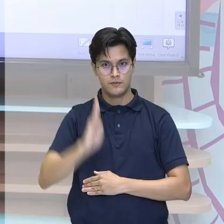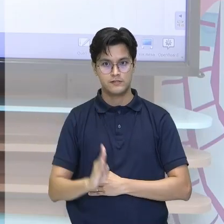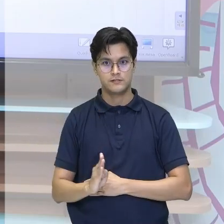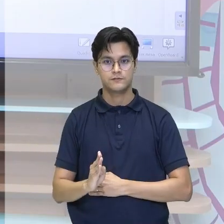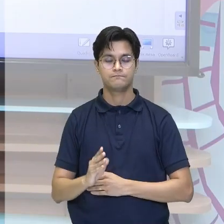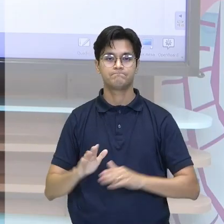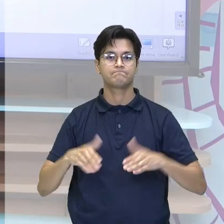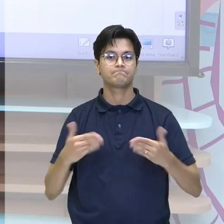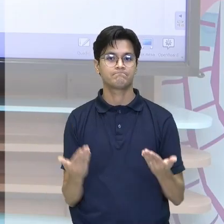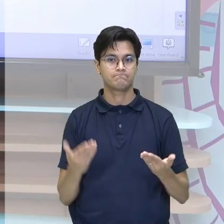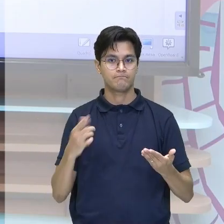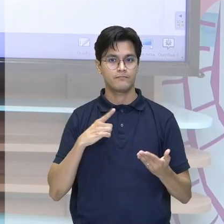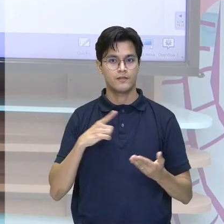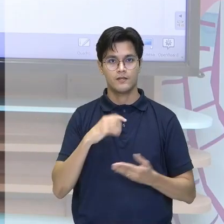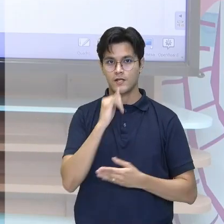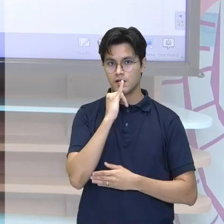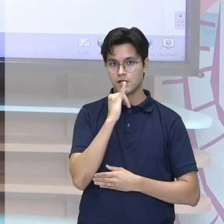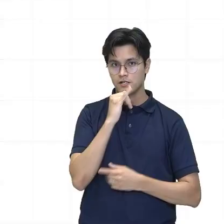nós temos as